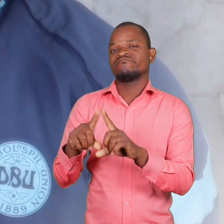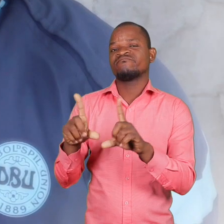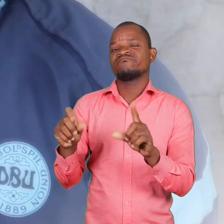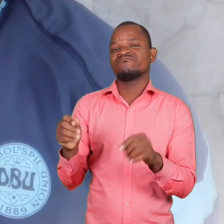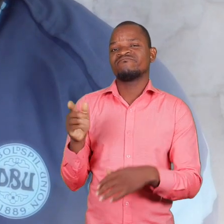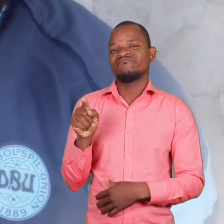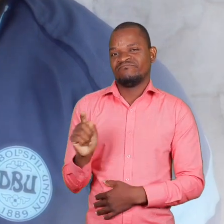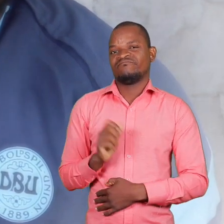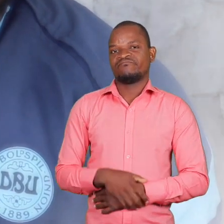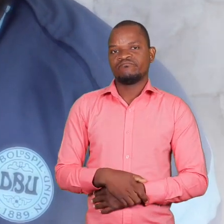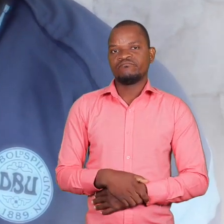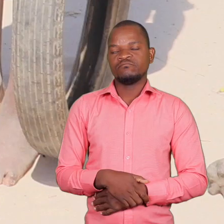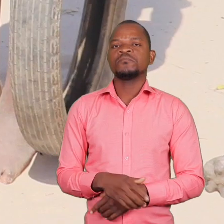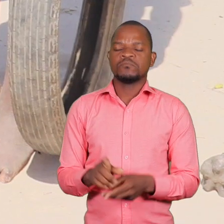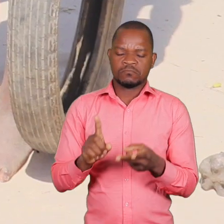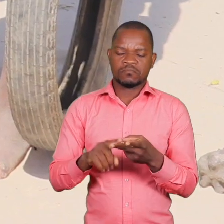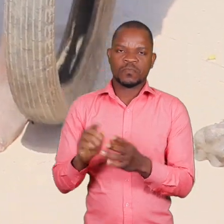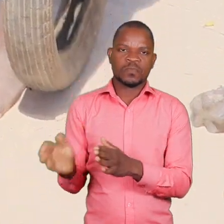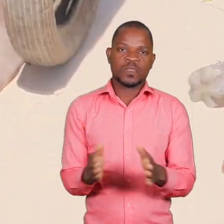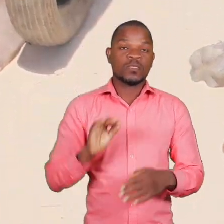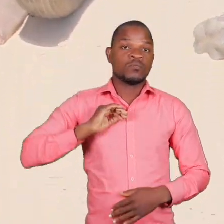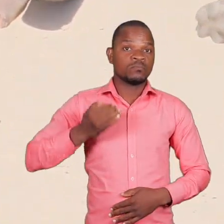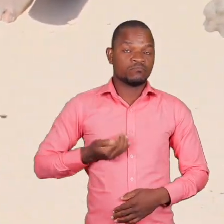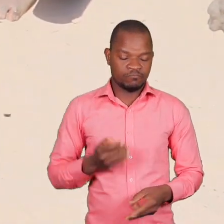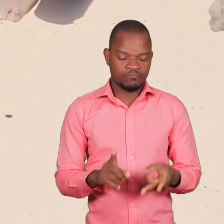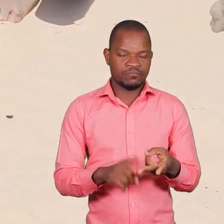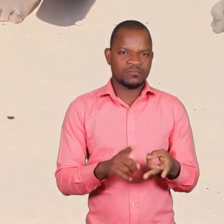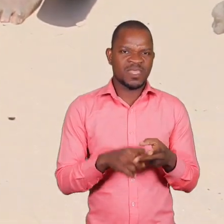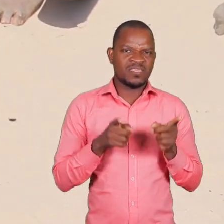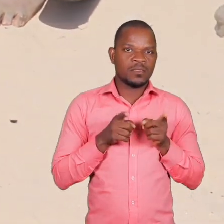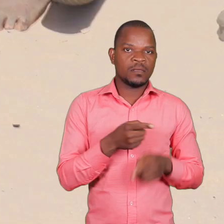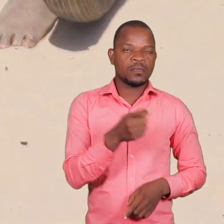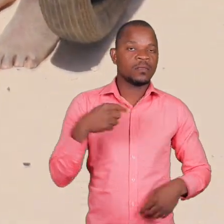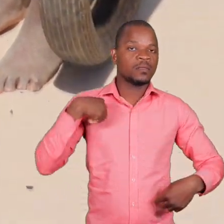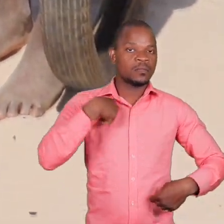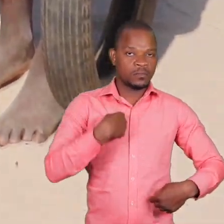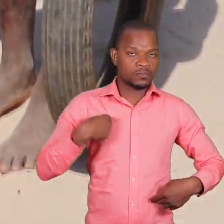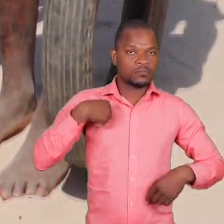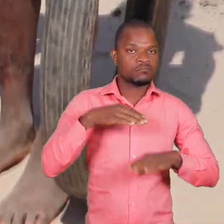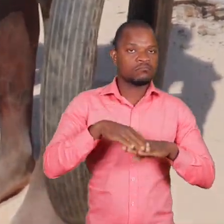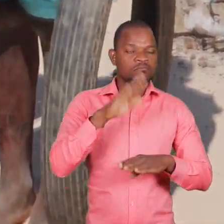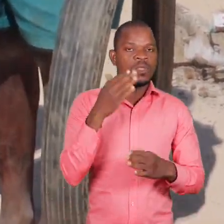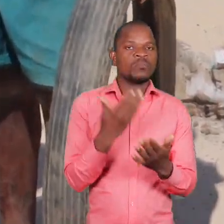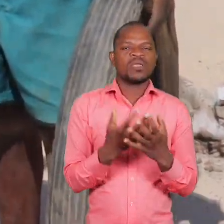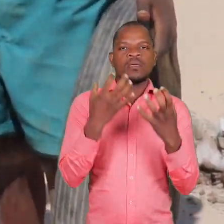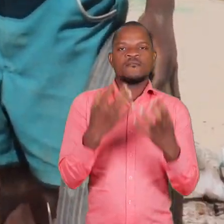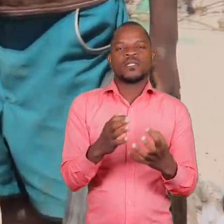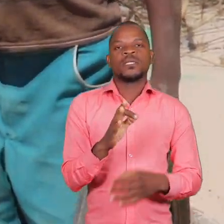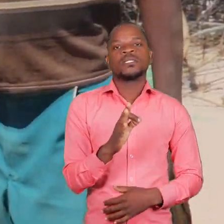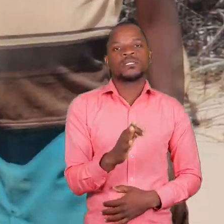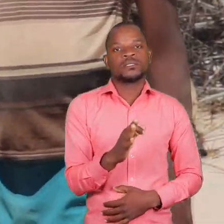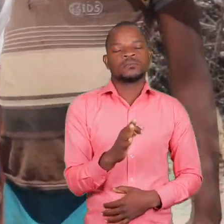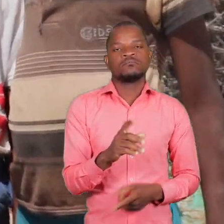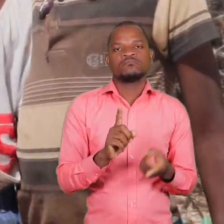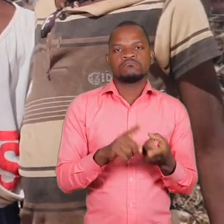fazermos isso, necessidades. As mulheres e raparigas são particularmente afetadas pelo acesso inadequado a uma casa